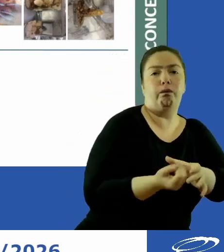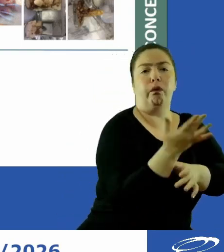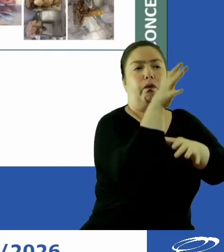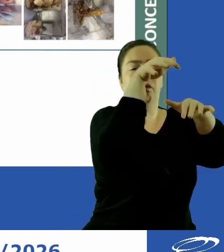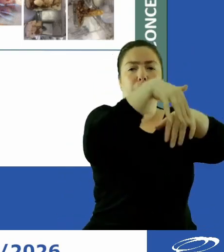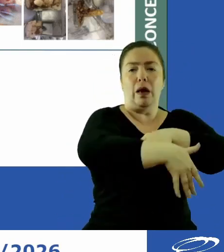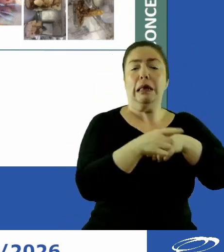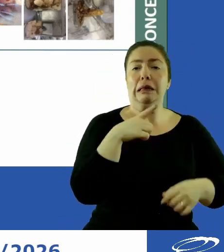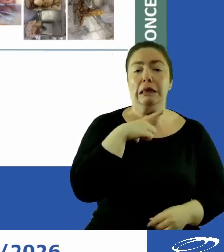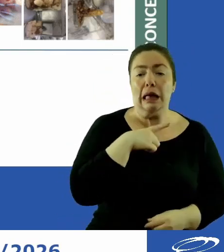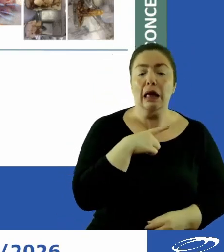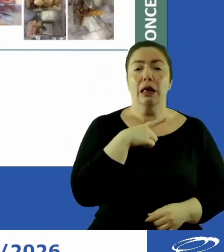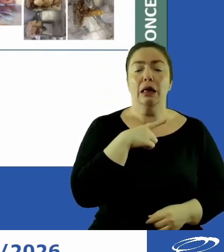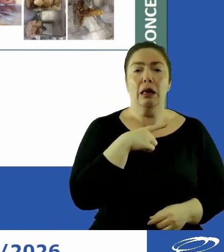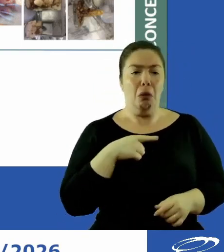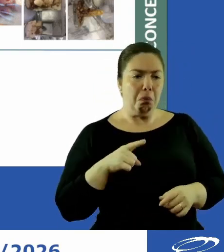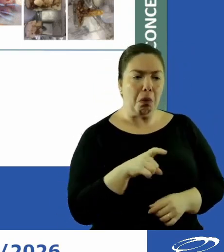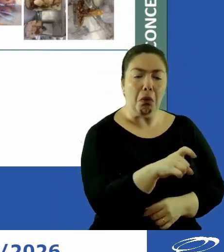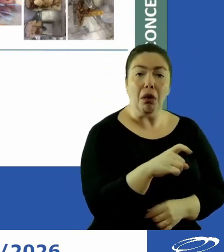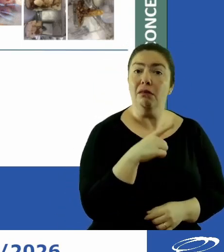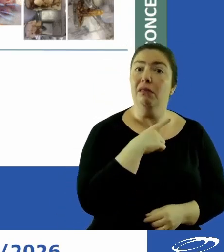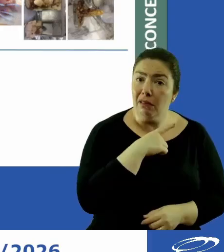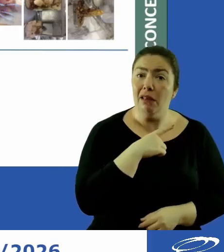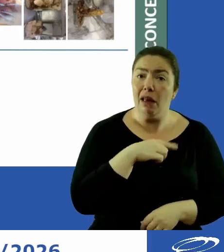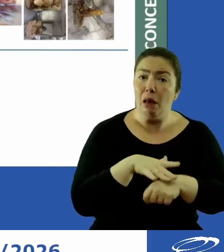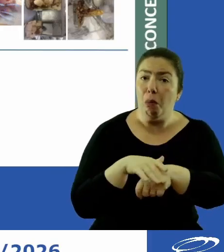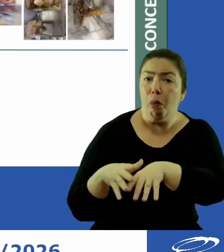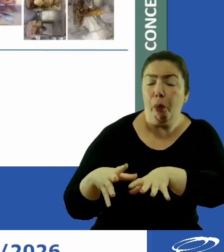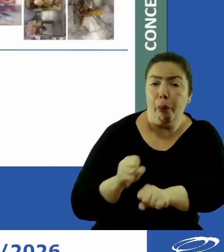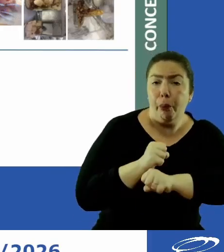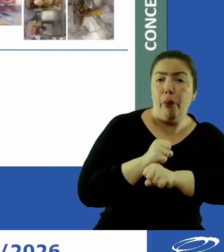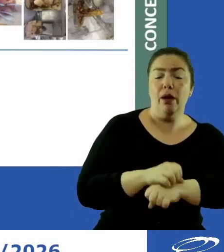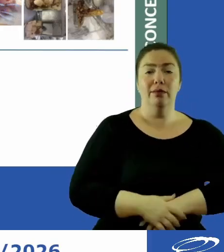hoje, também fazem infecção em humano. E essa forma de defesa